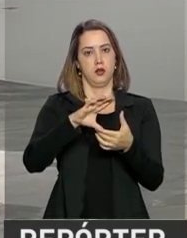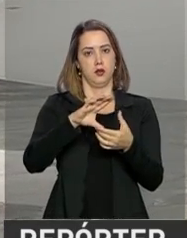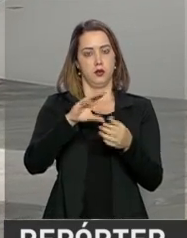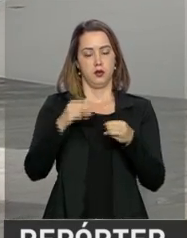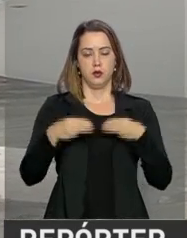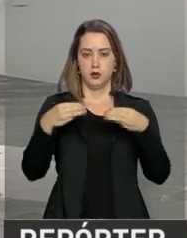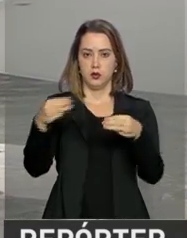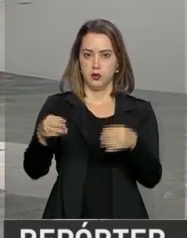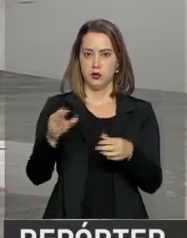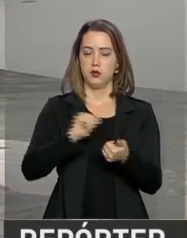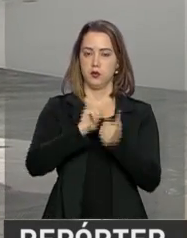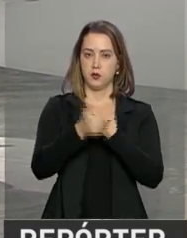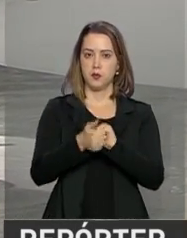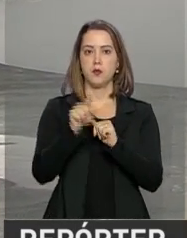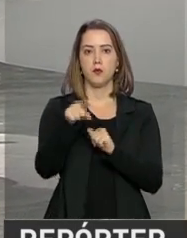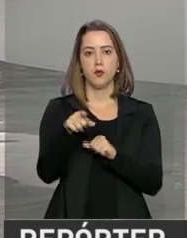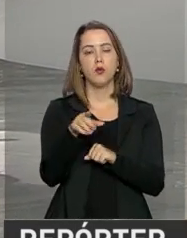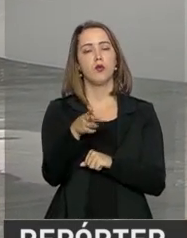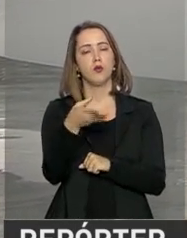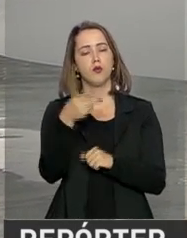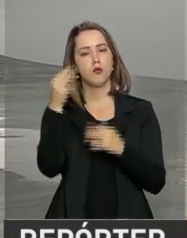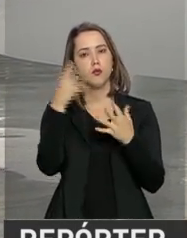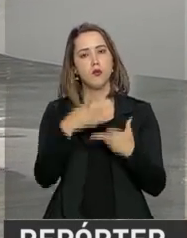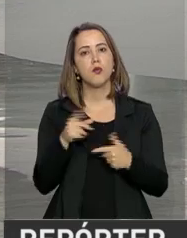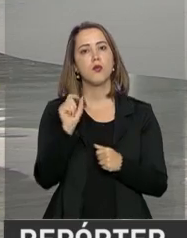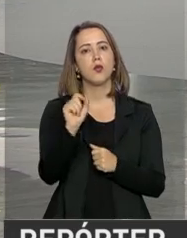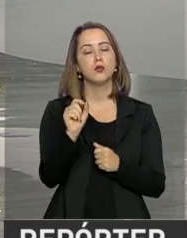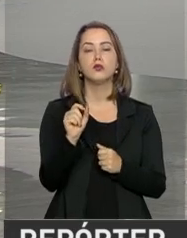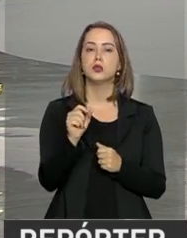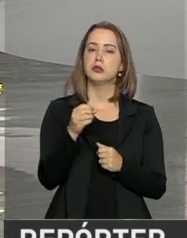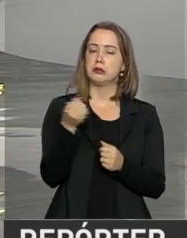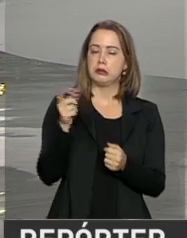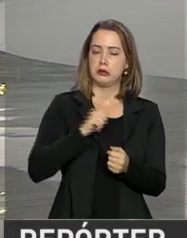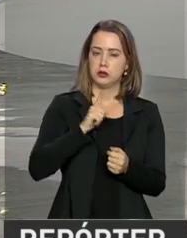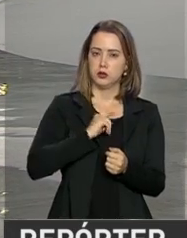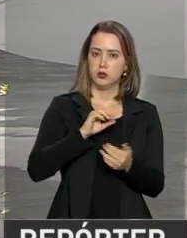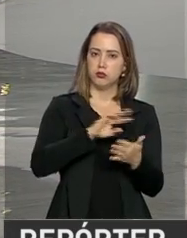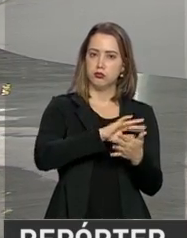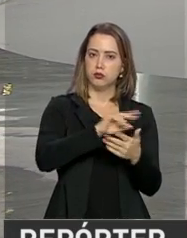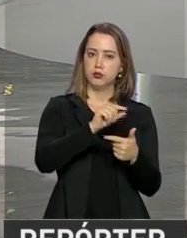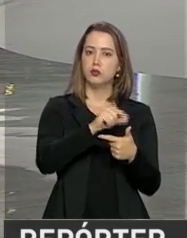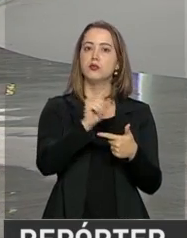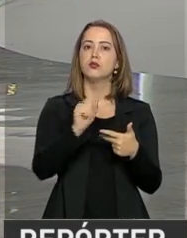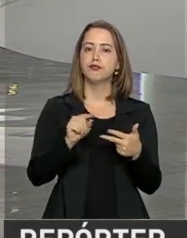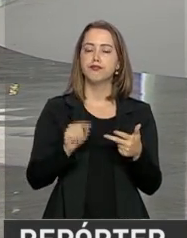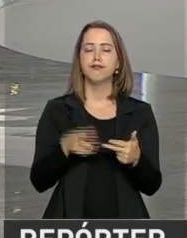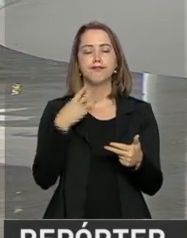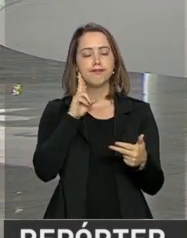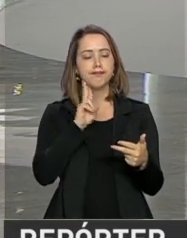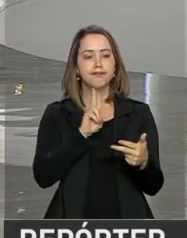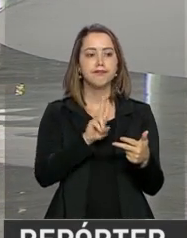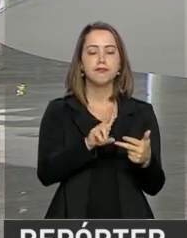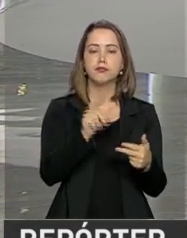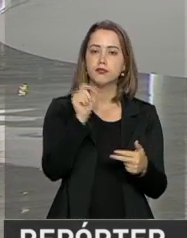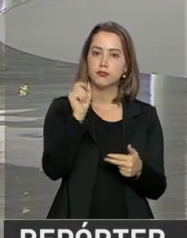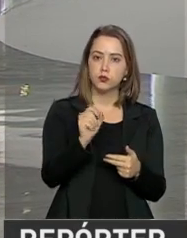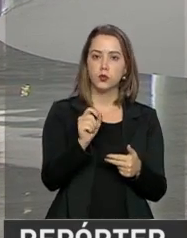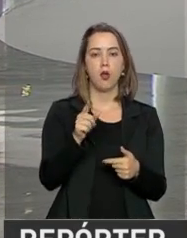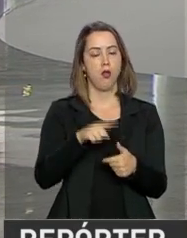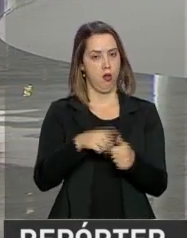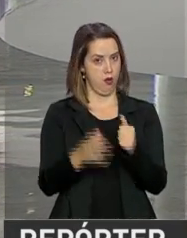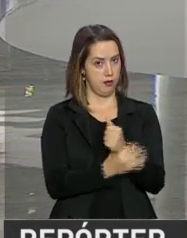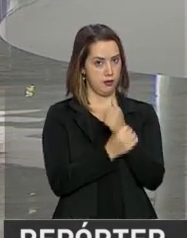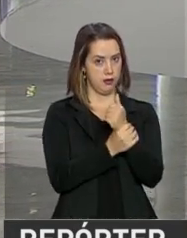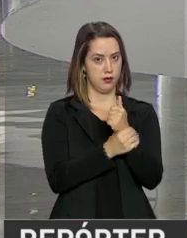Avelino um dos que conversou com os jornalistas alguns pontos merecem eh uma atenção de certa forma especial a questão da da